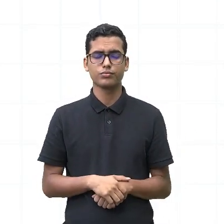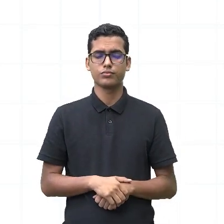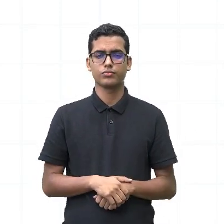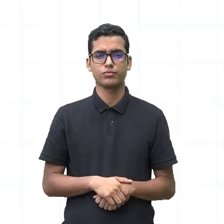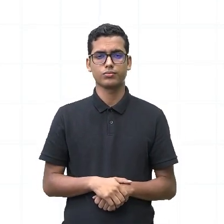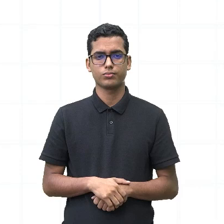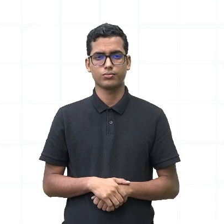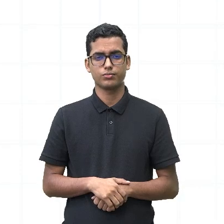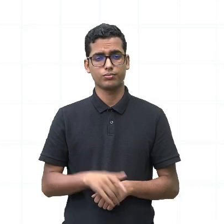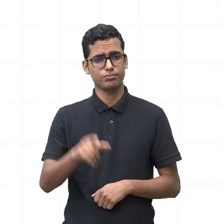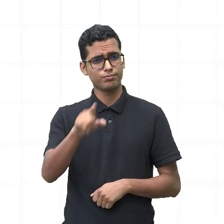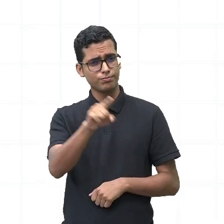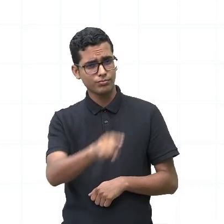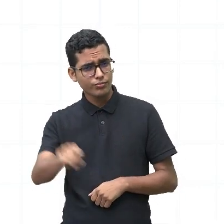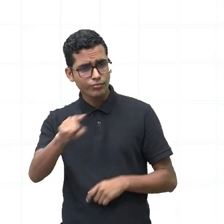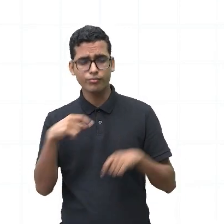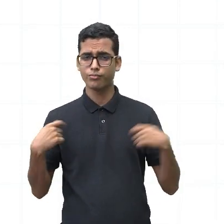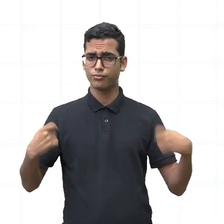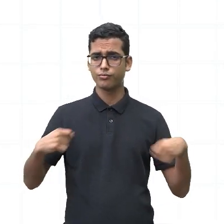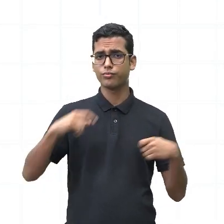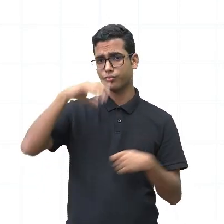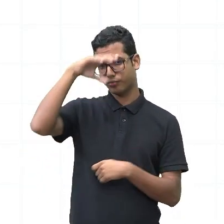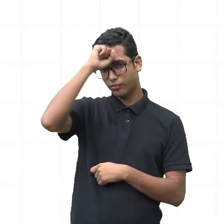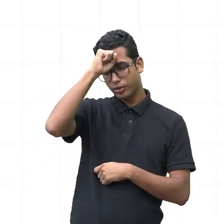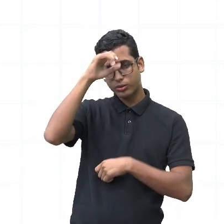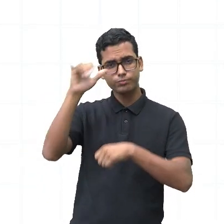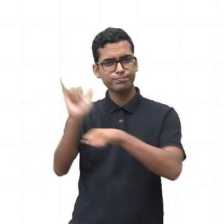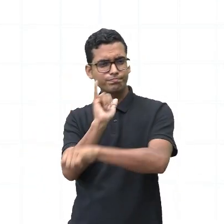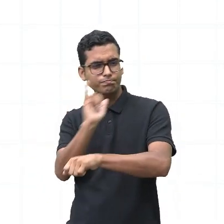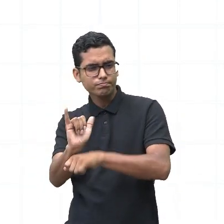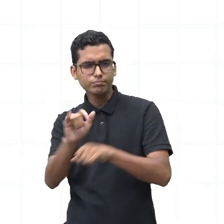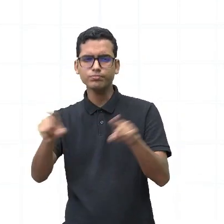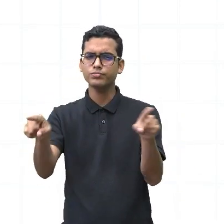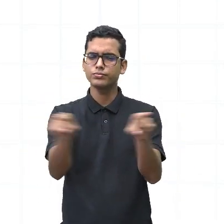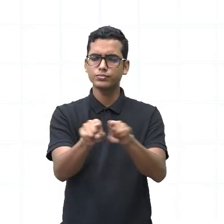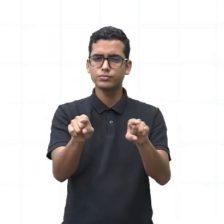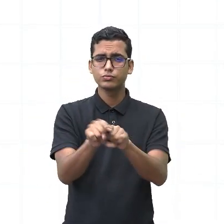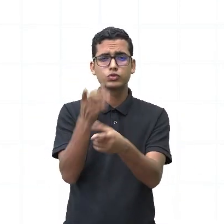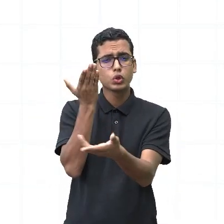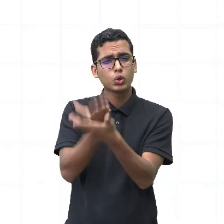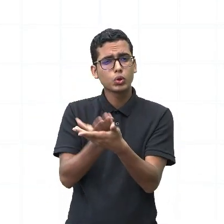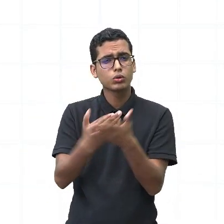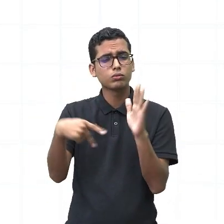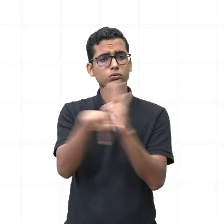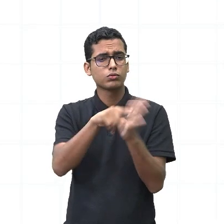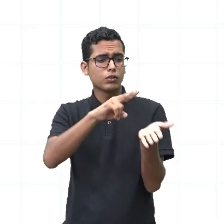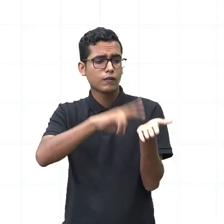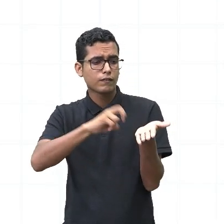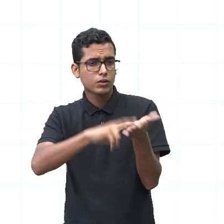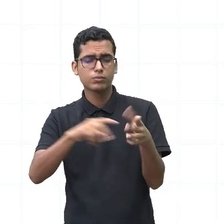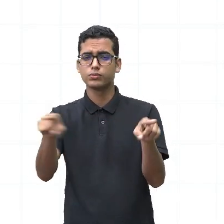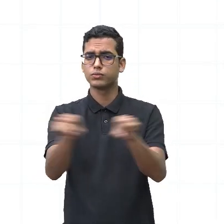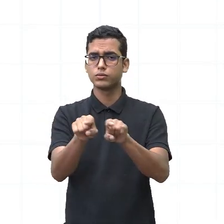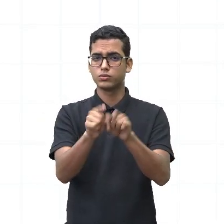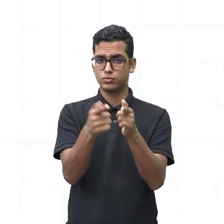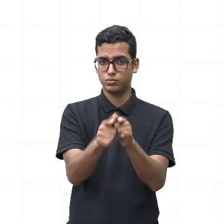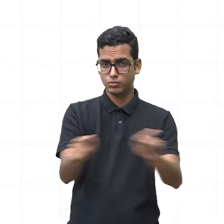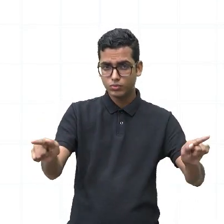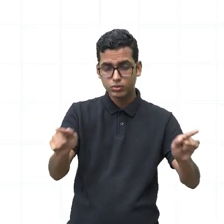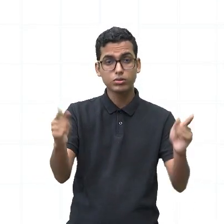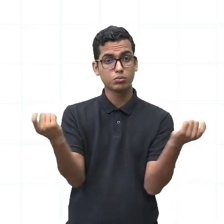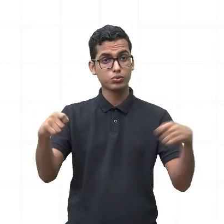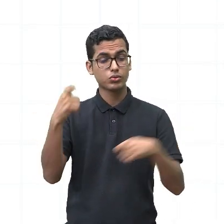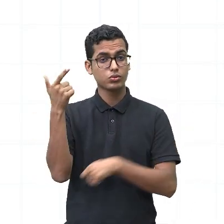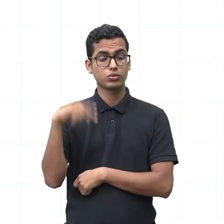que vocês precisam aprender as estratégias, trabalhar a questão do vocabulário, gramática, para que vocês possam compreender,